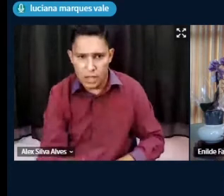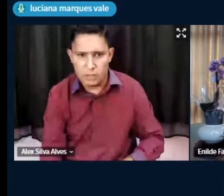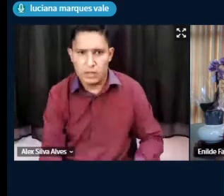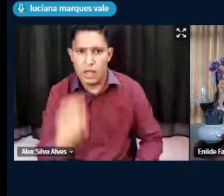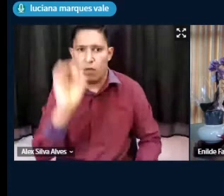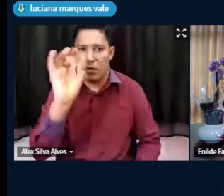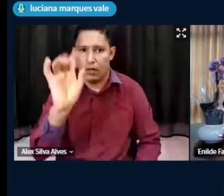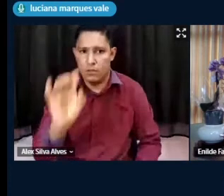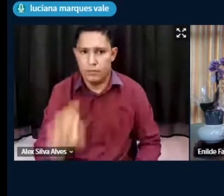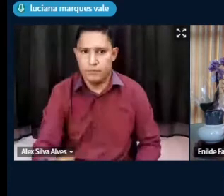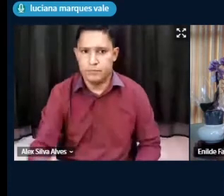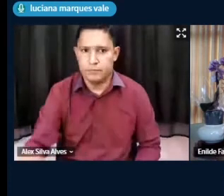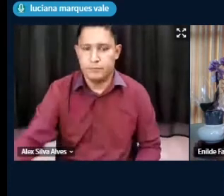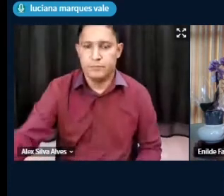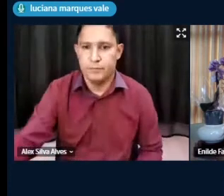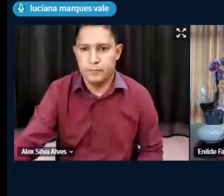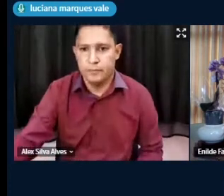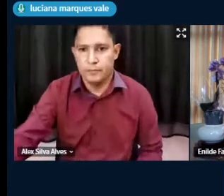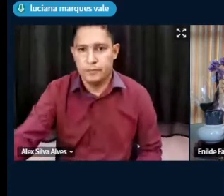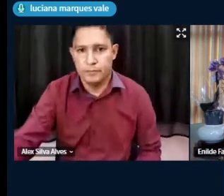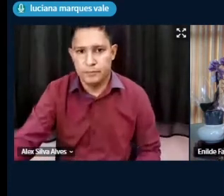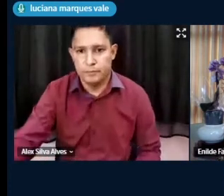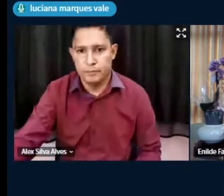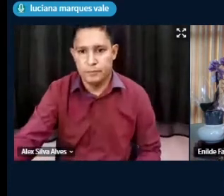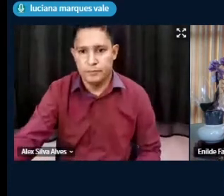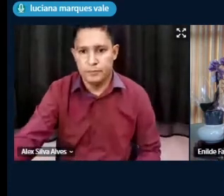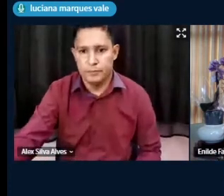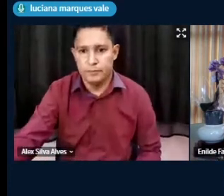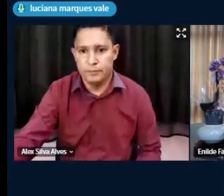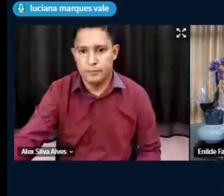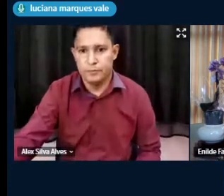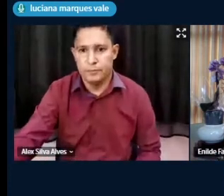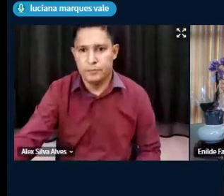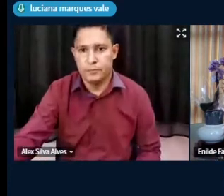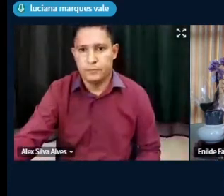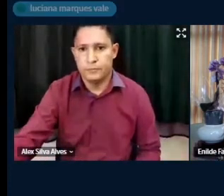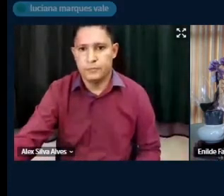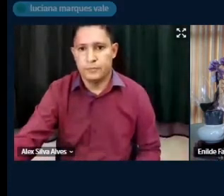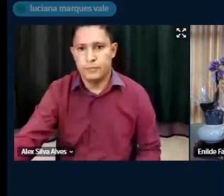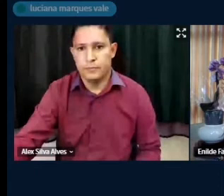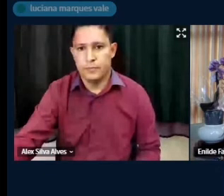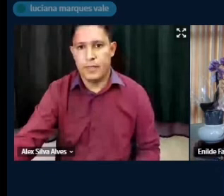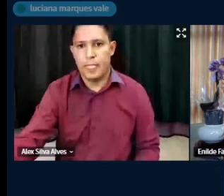aí eu vou mostrar alguns exemplos que vocês podem verificar.